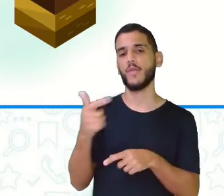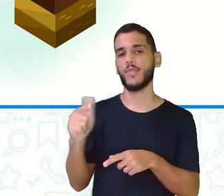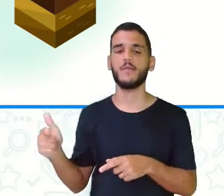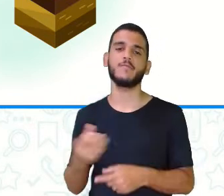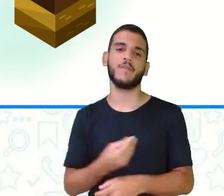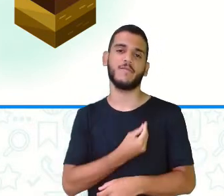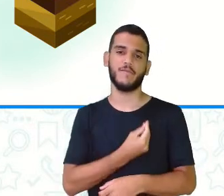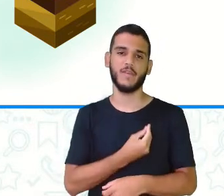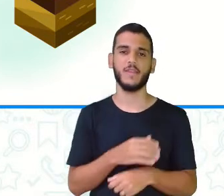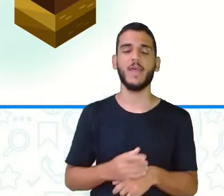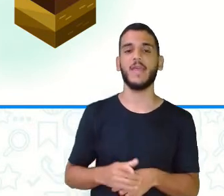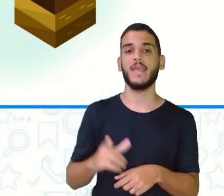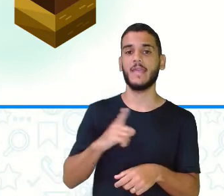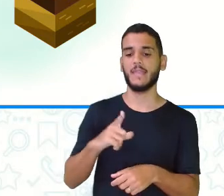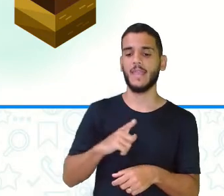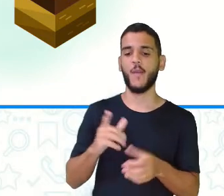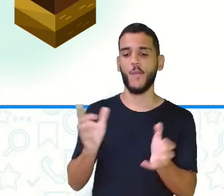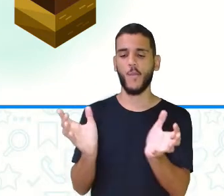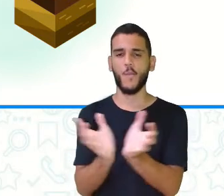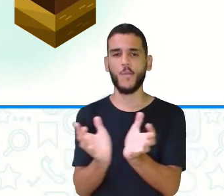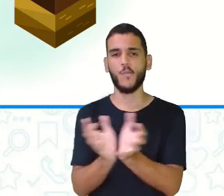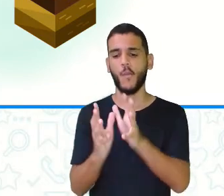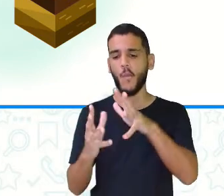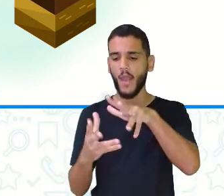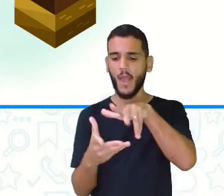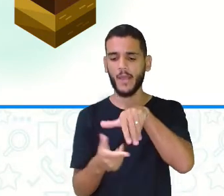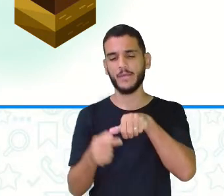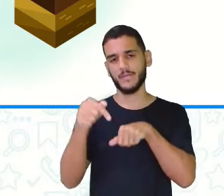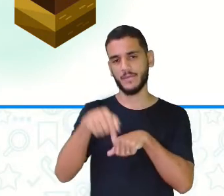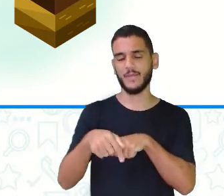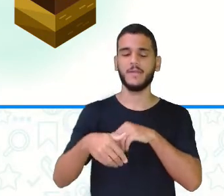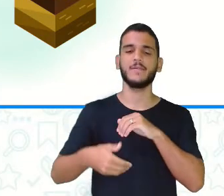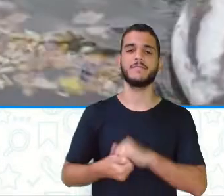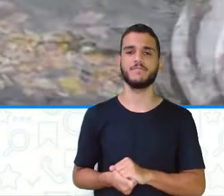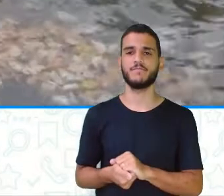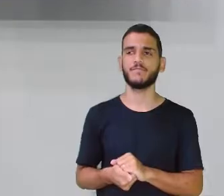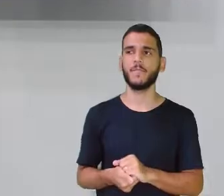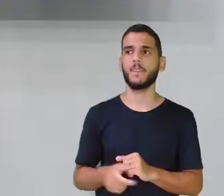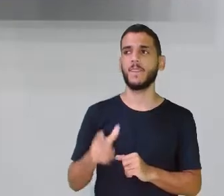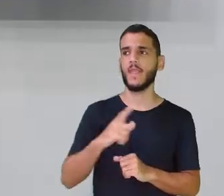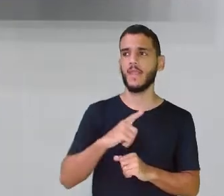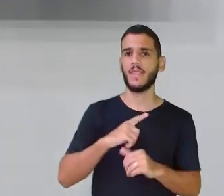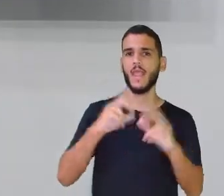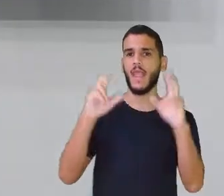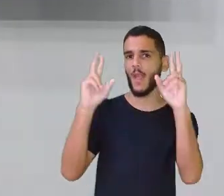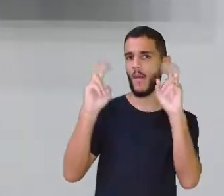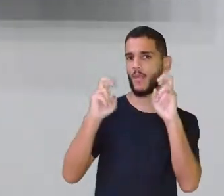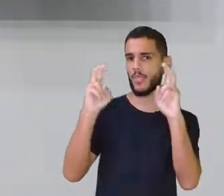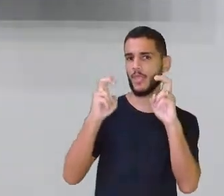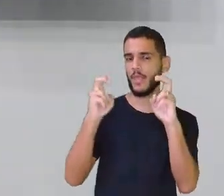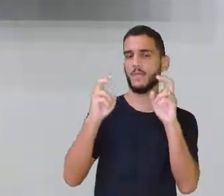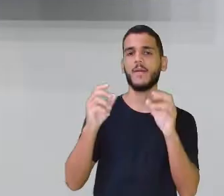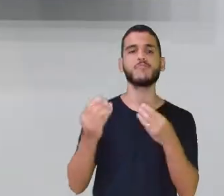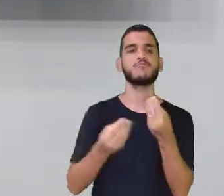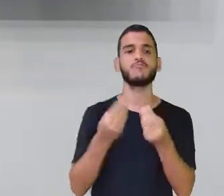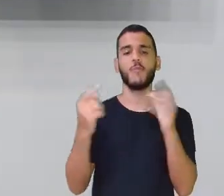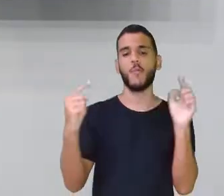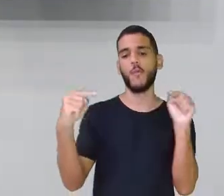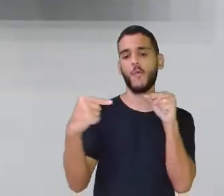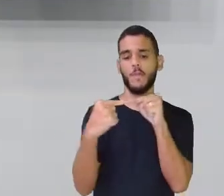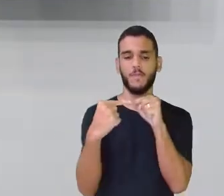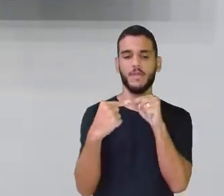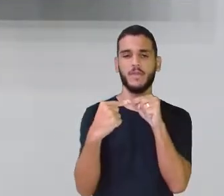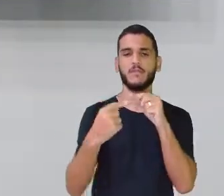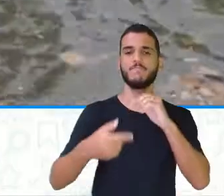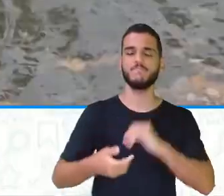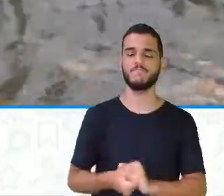nosso ecossistema. Por que eu estou falando disso? Porque isso tem tudo a ver com o que a gente vai falar sobre o assunto da cadeia alimentar. Aqui a gente